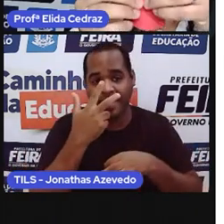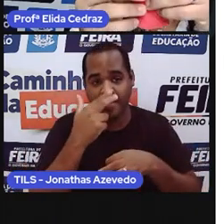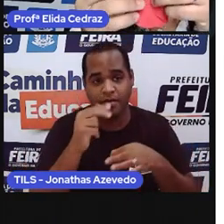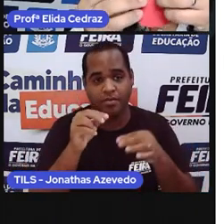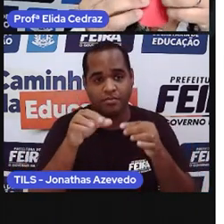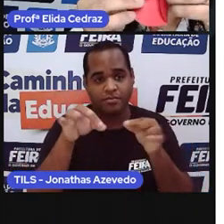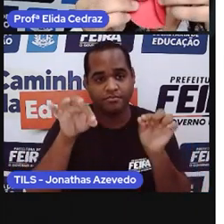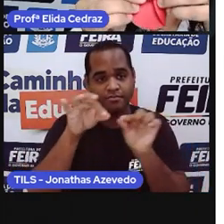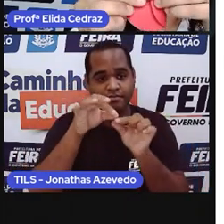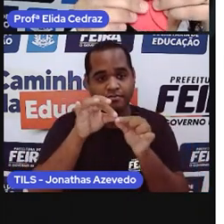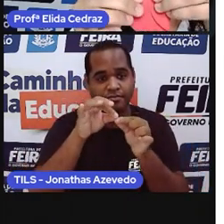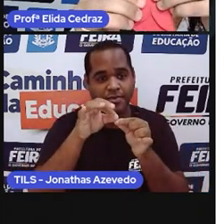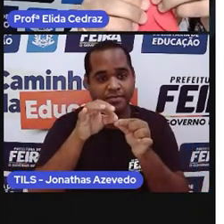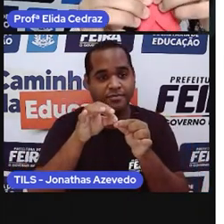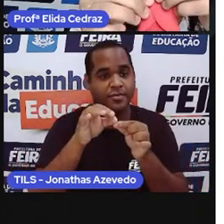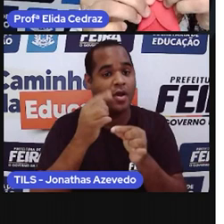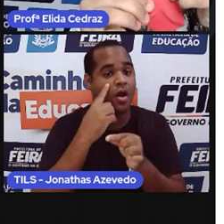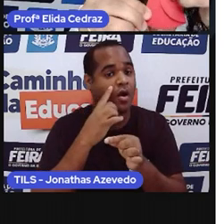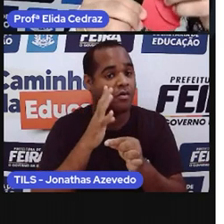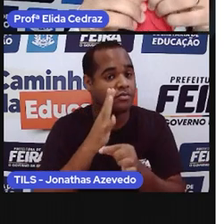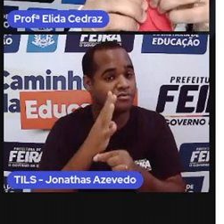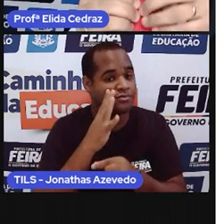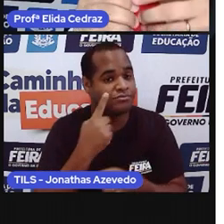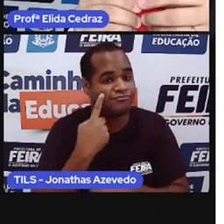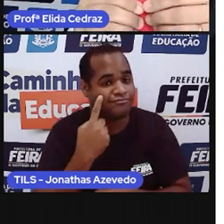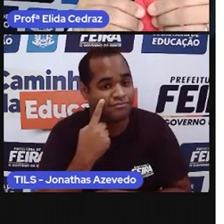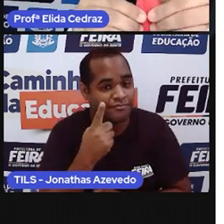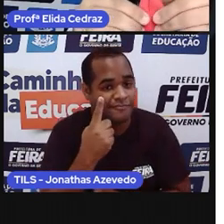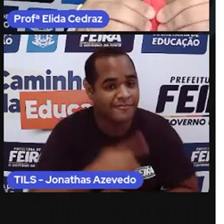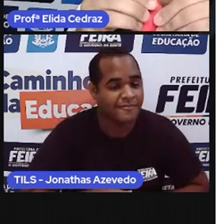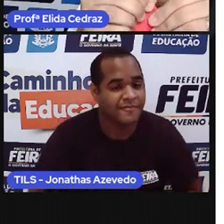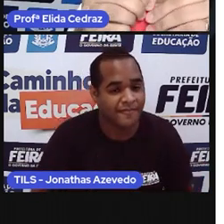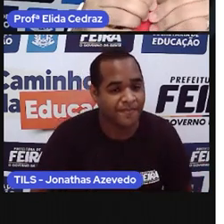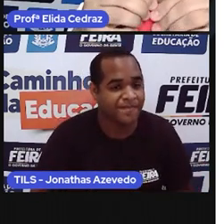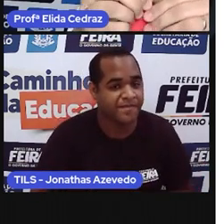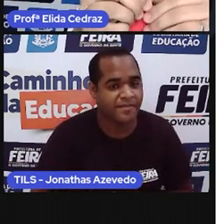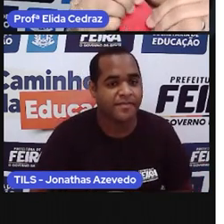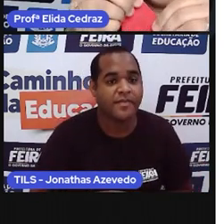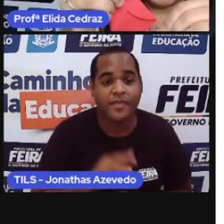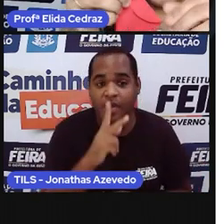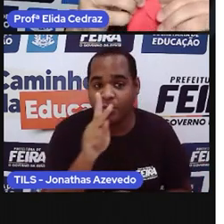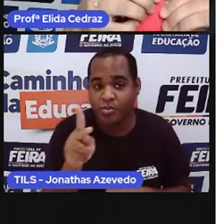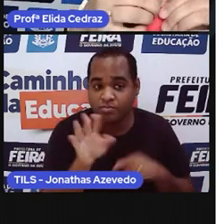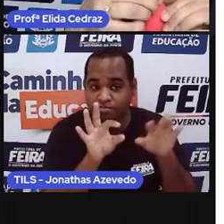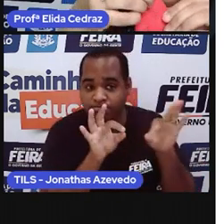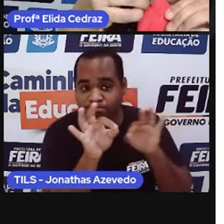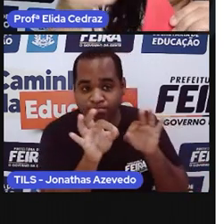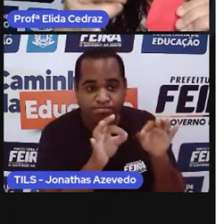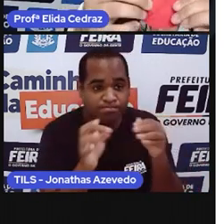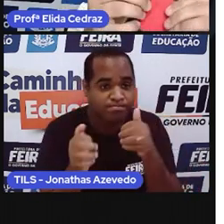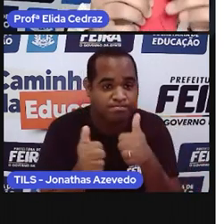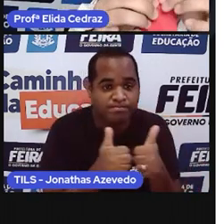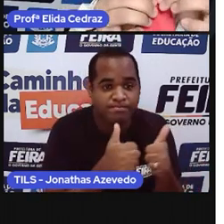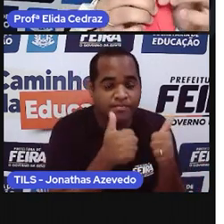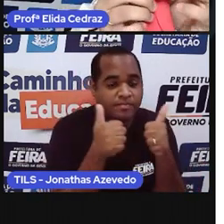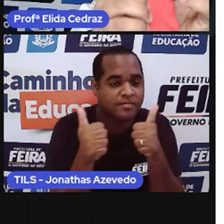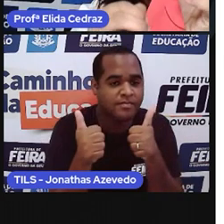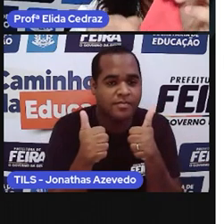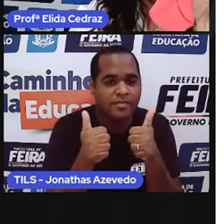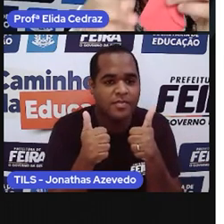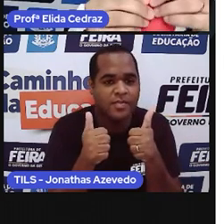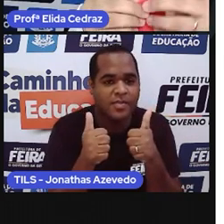vendo? Presta atenção, ó. A prova vai arrumar direitinho.